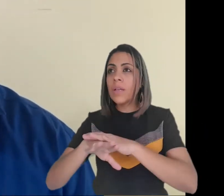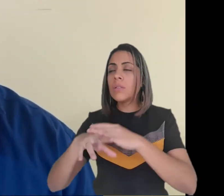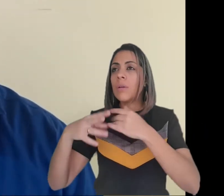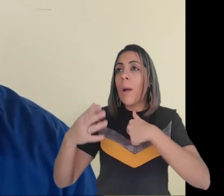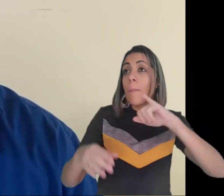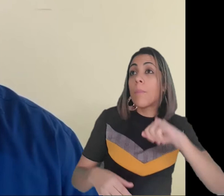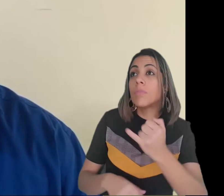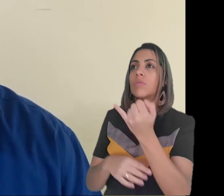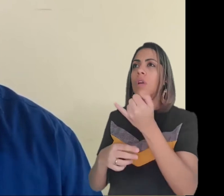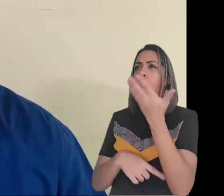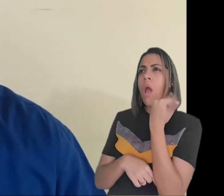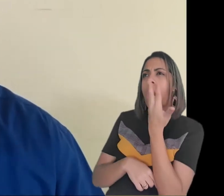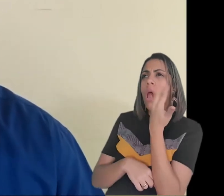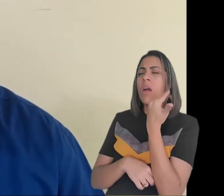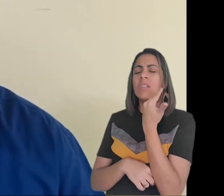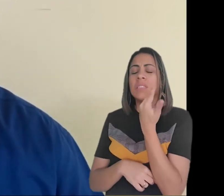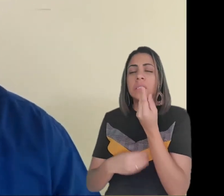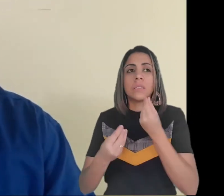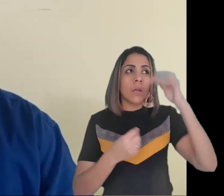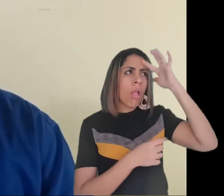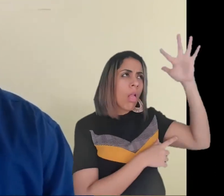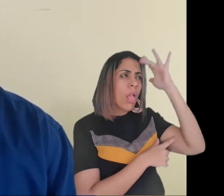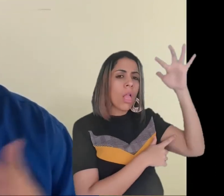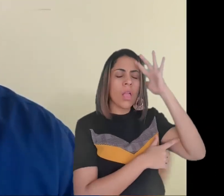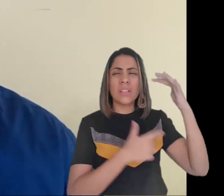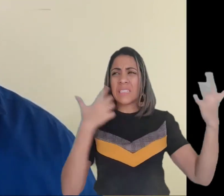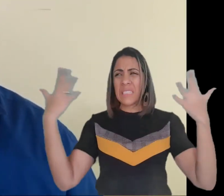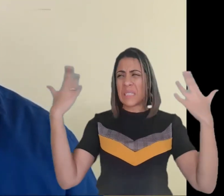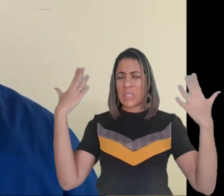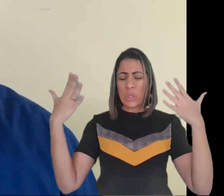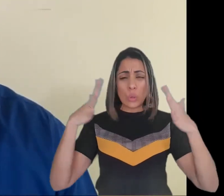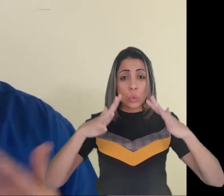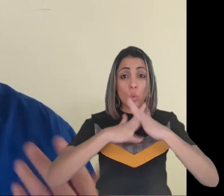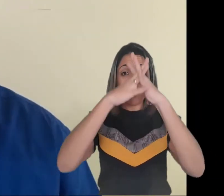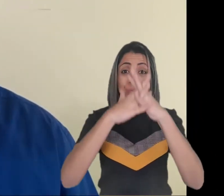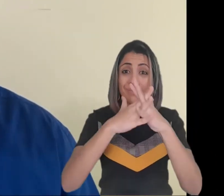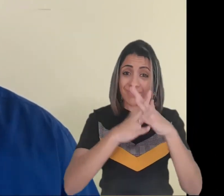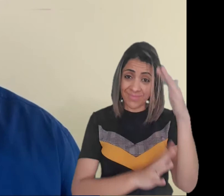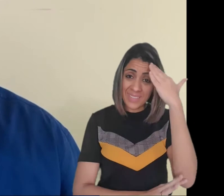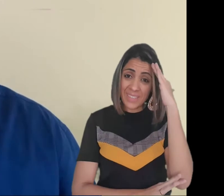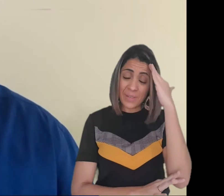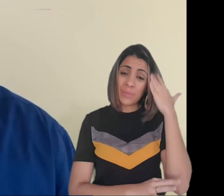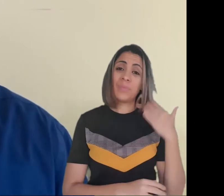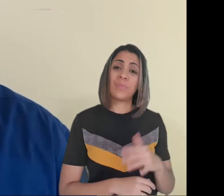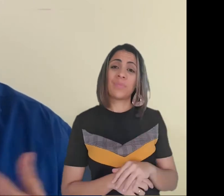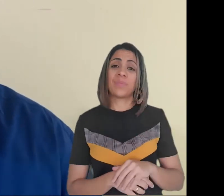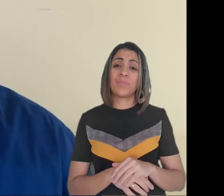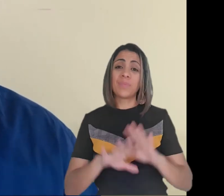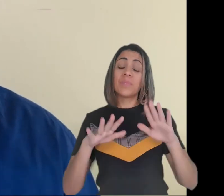momento presente. Não realizamos nenhuma coisa, nem outra. E isso é muito frustrante. É um